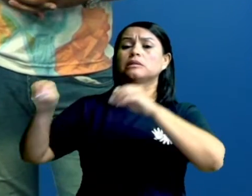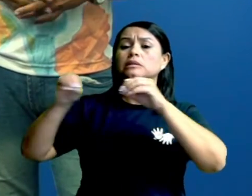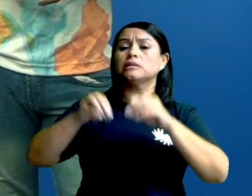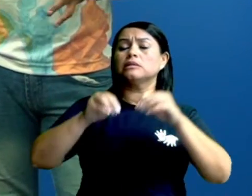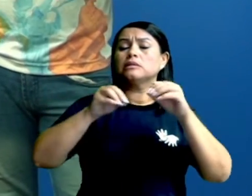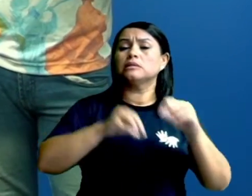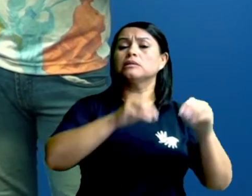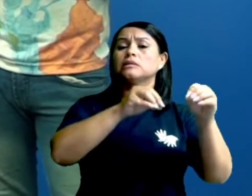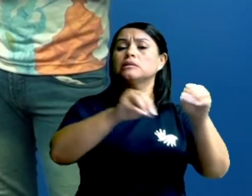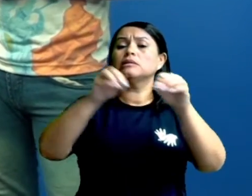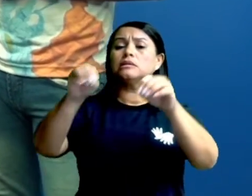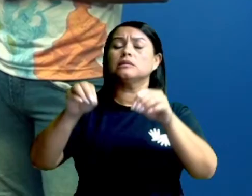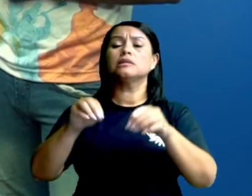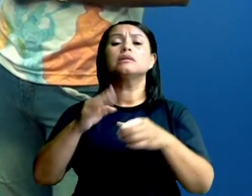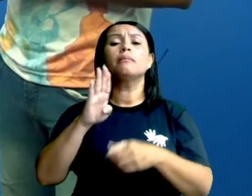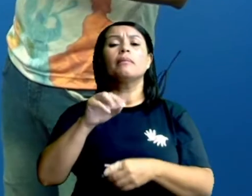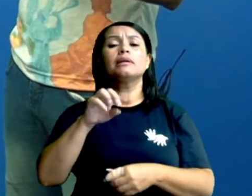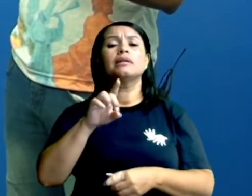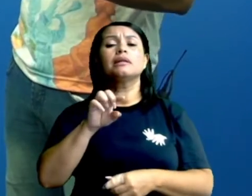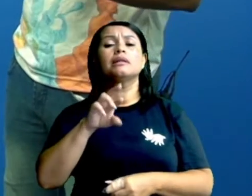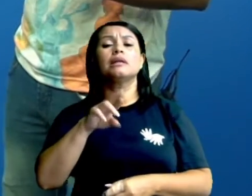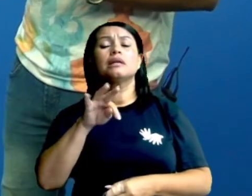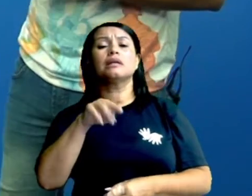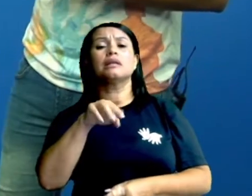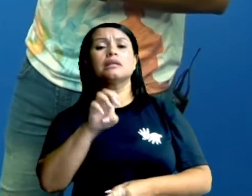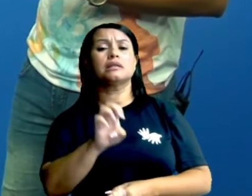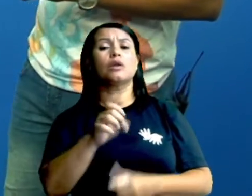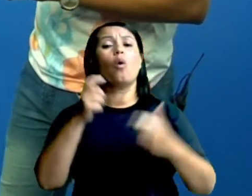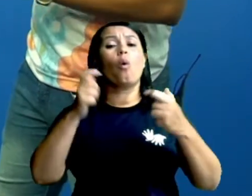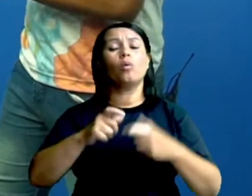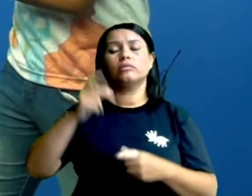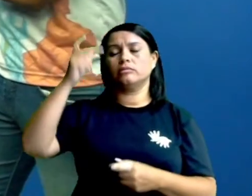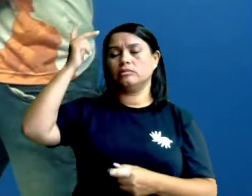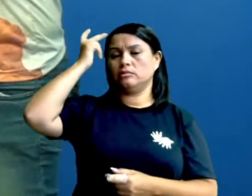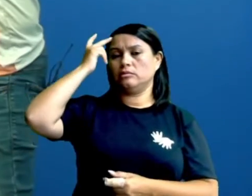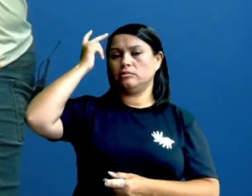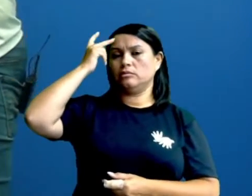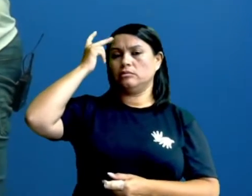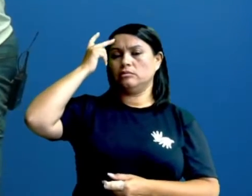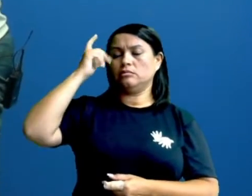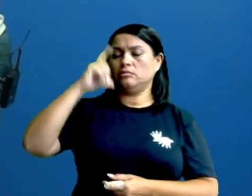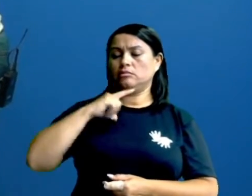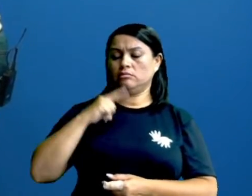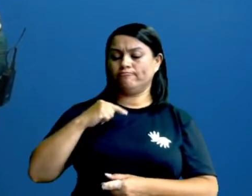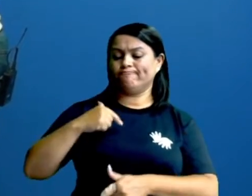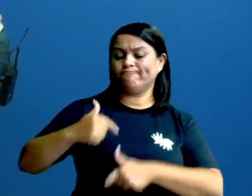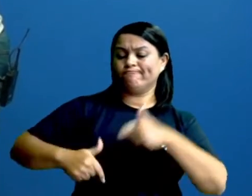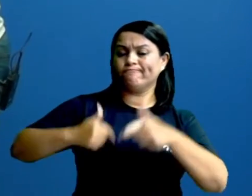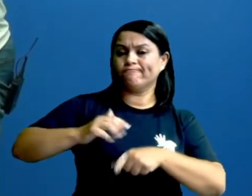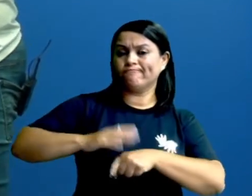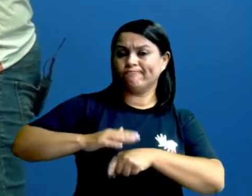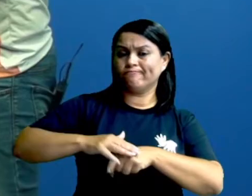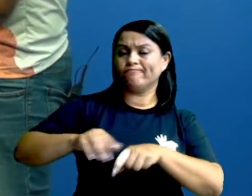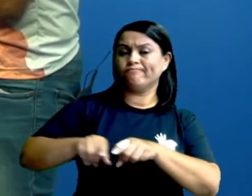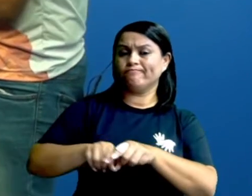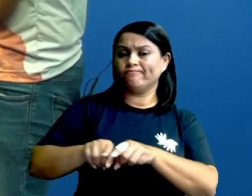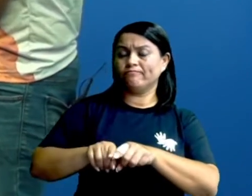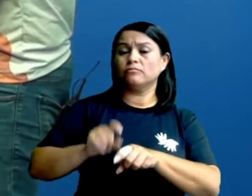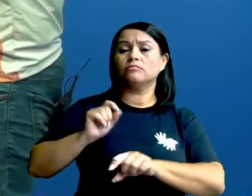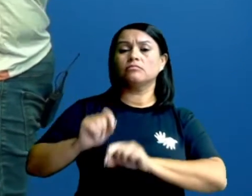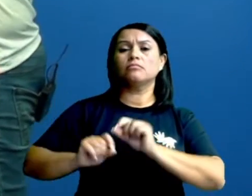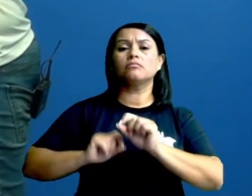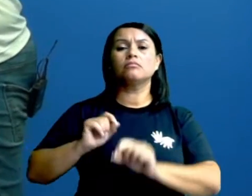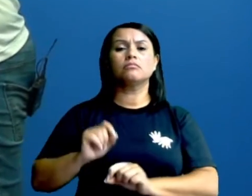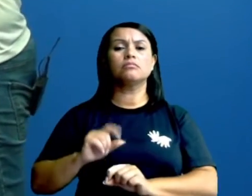pelos bandeirantes a partir de São Paulo. Então, a grosso modo, a gente tem o seguinte: a ação dos bandeirantes e as suas expedições colaboraram